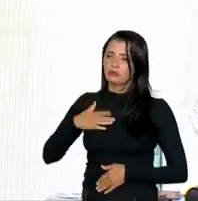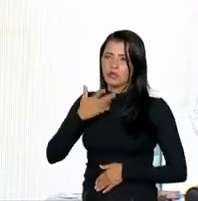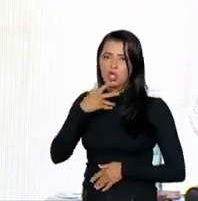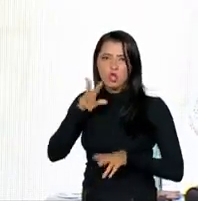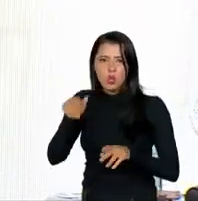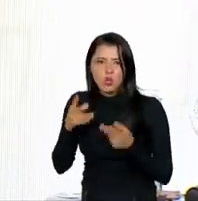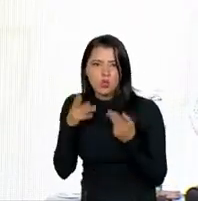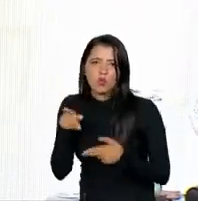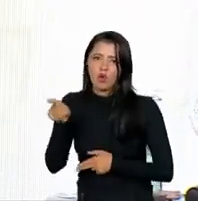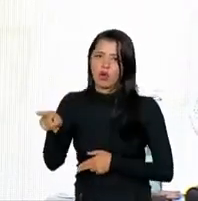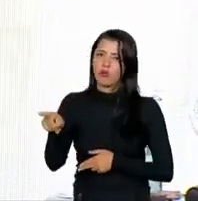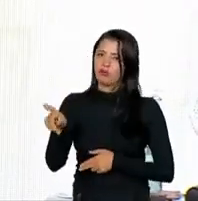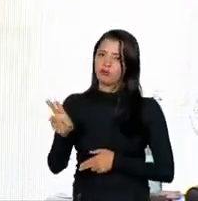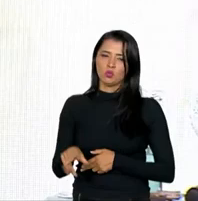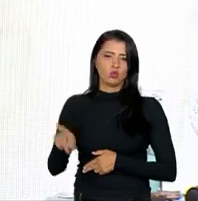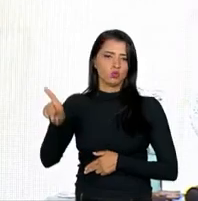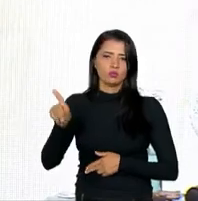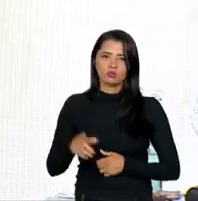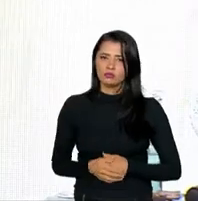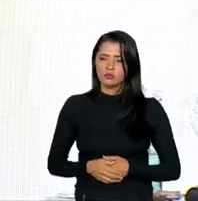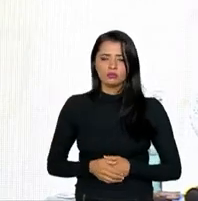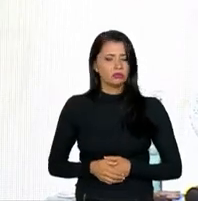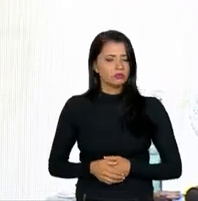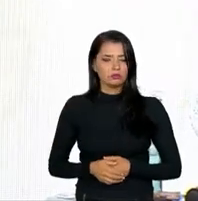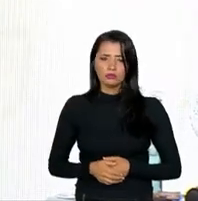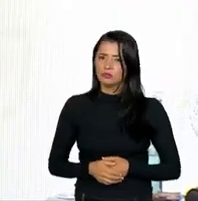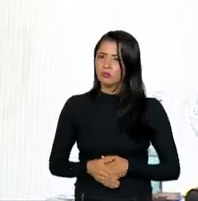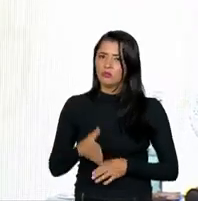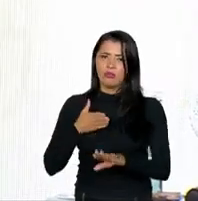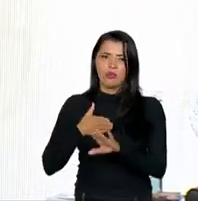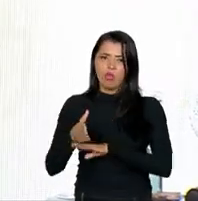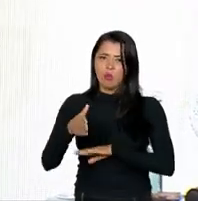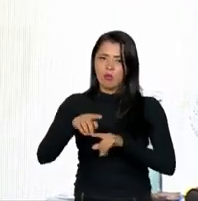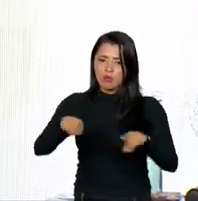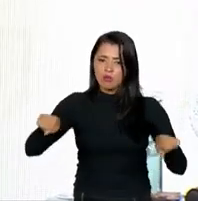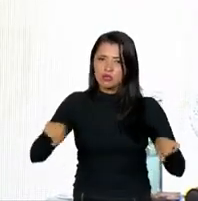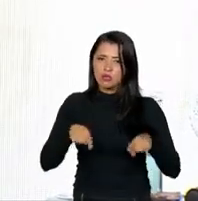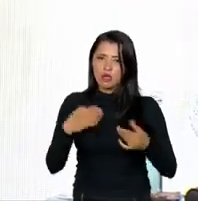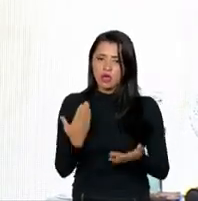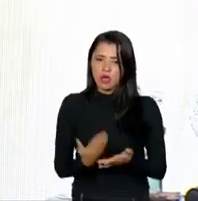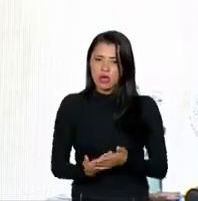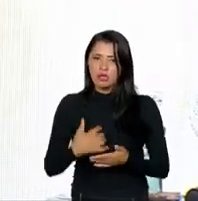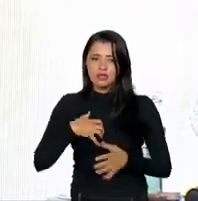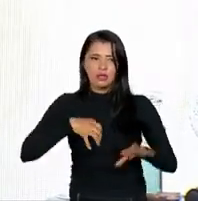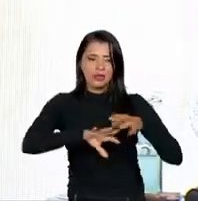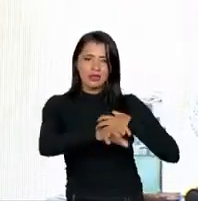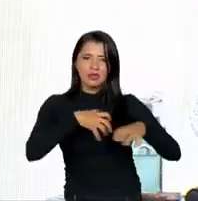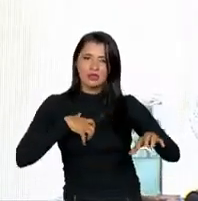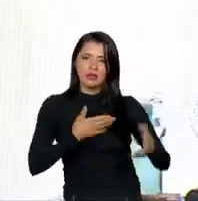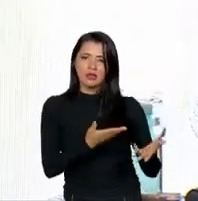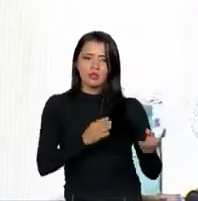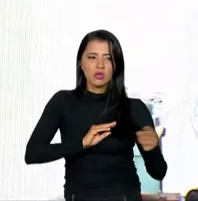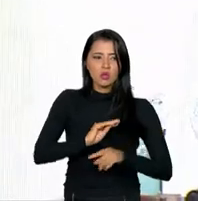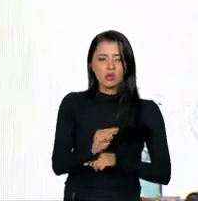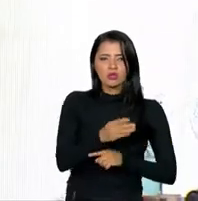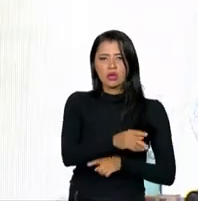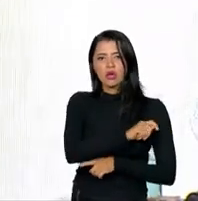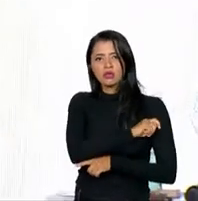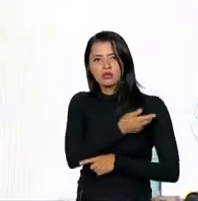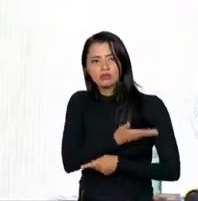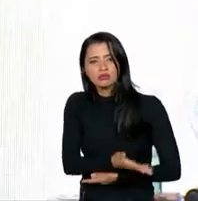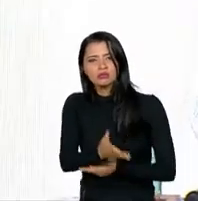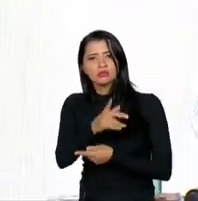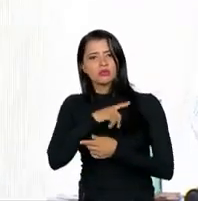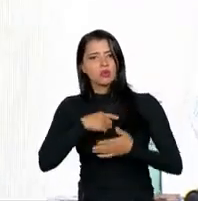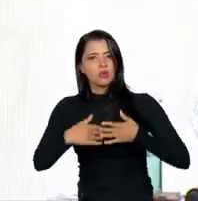seria uma professora igual àquela. Que eu jamais entraria na sala de aula sem eu ter empatia e cuidado no meu olhar